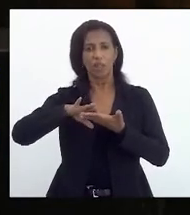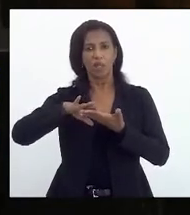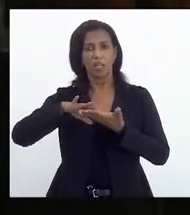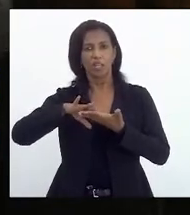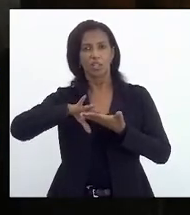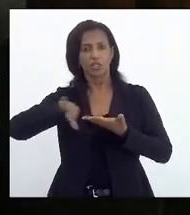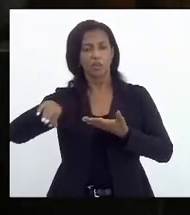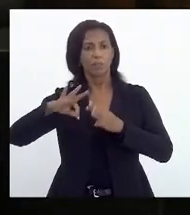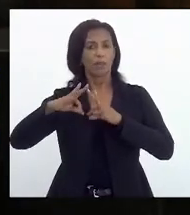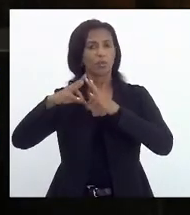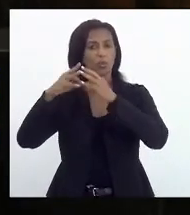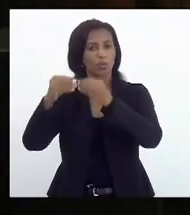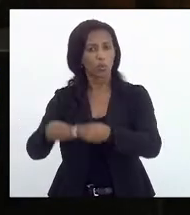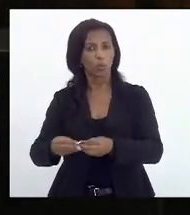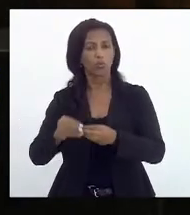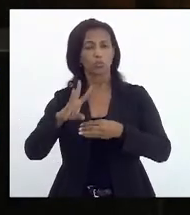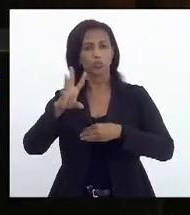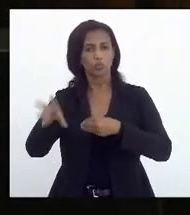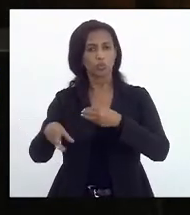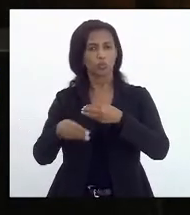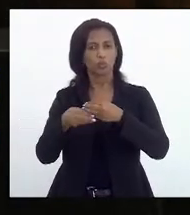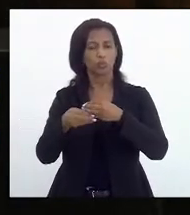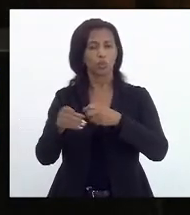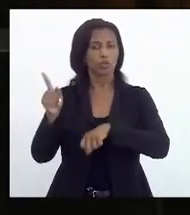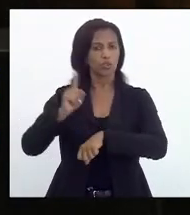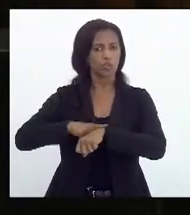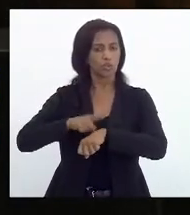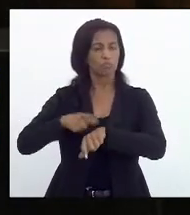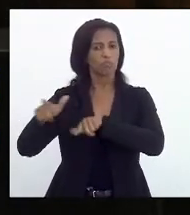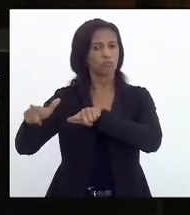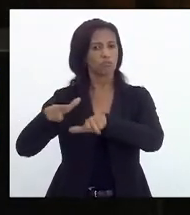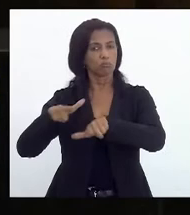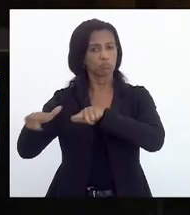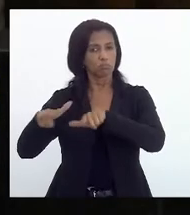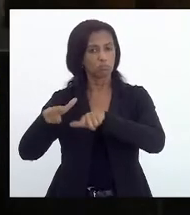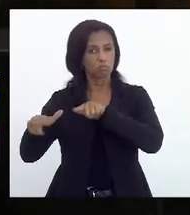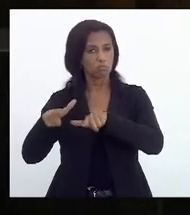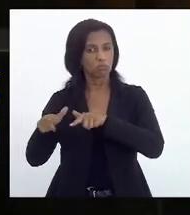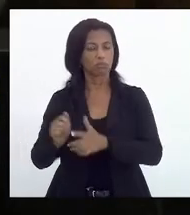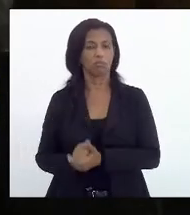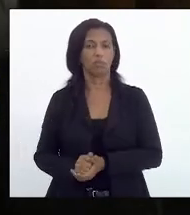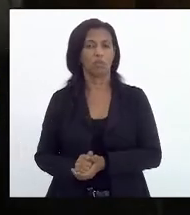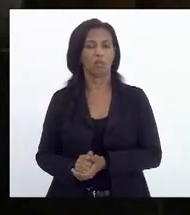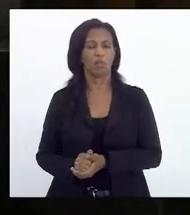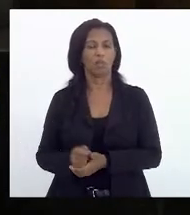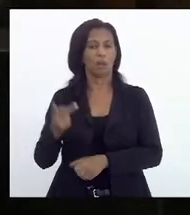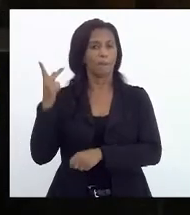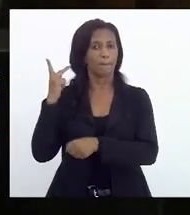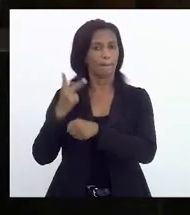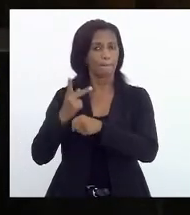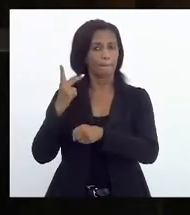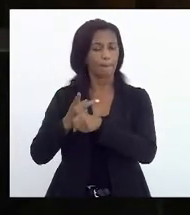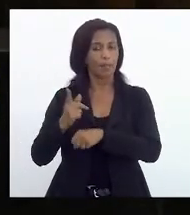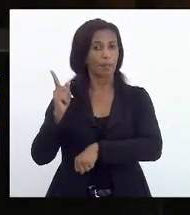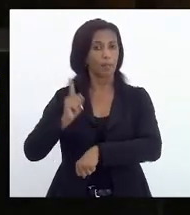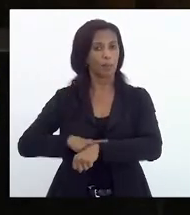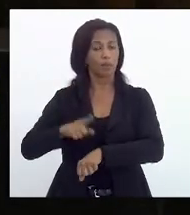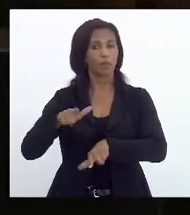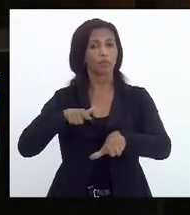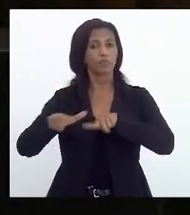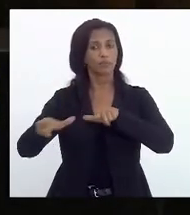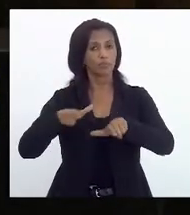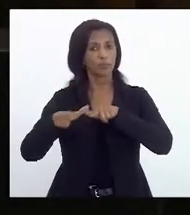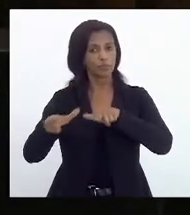efeitos o adicional de tempo de serviço EA gratificação por tempo de